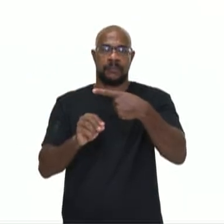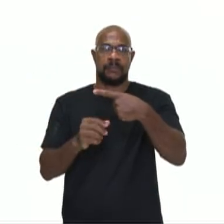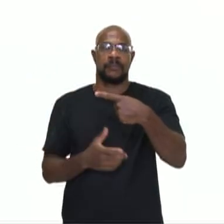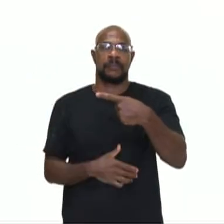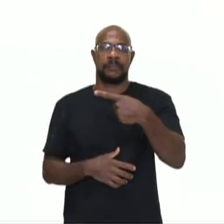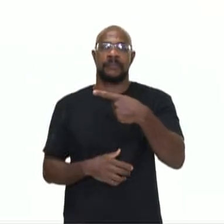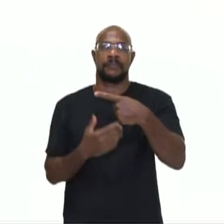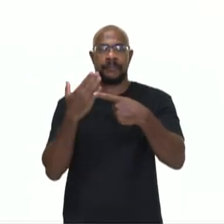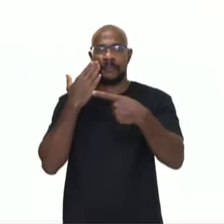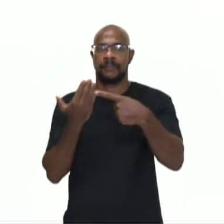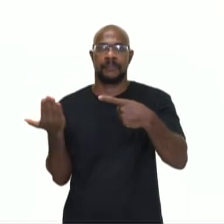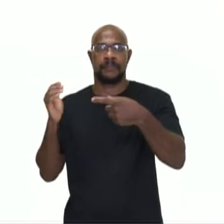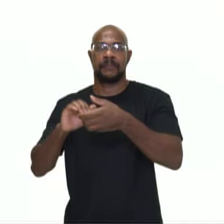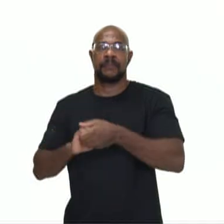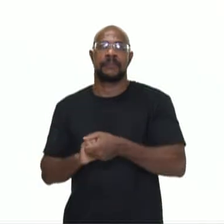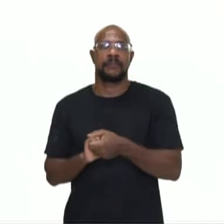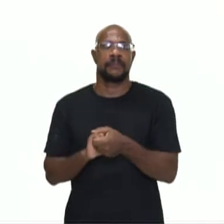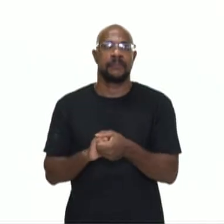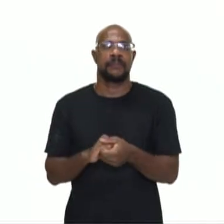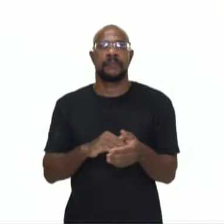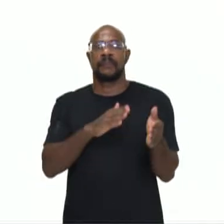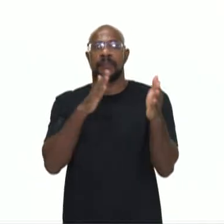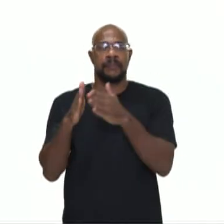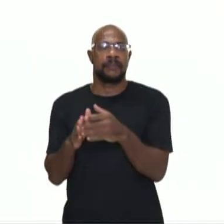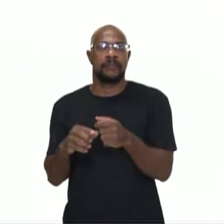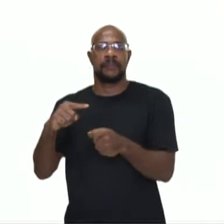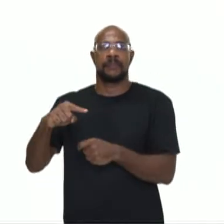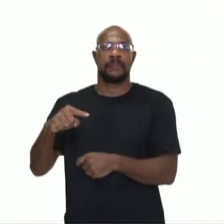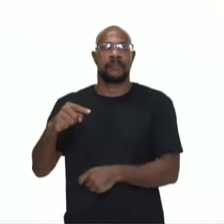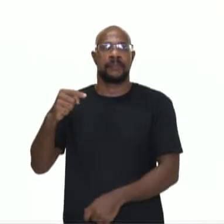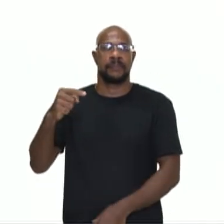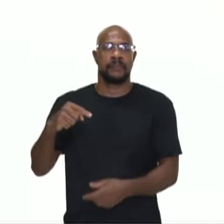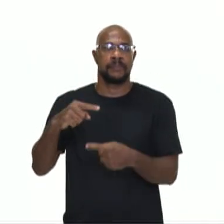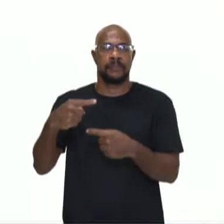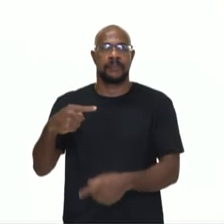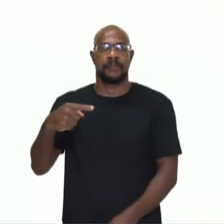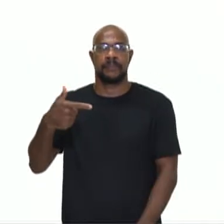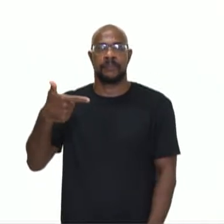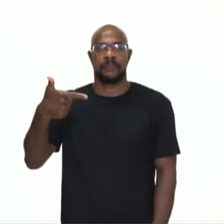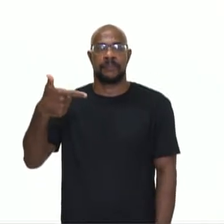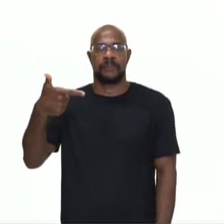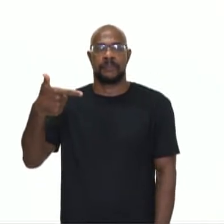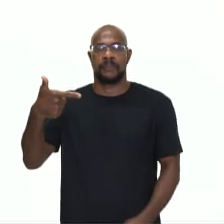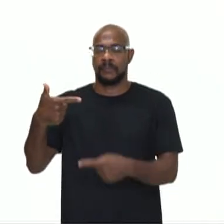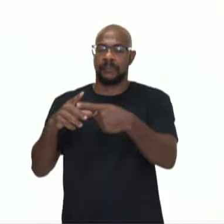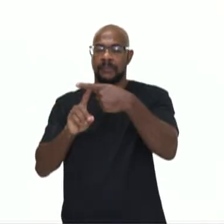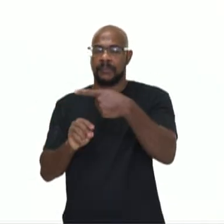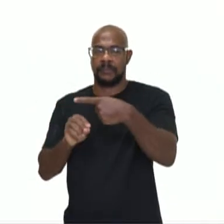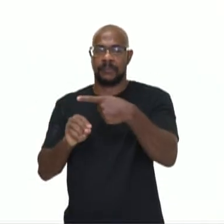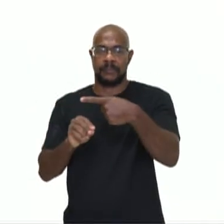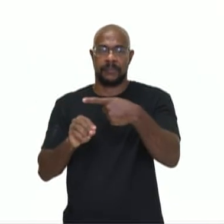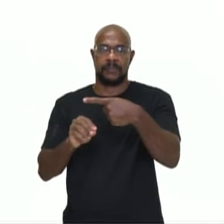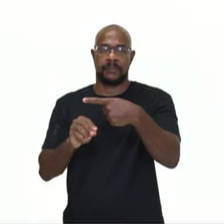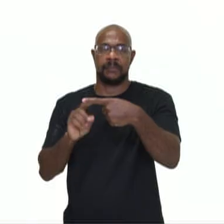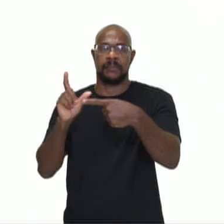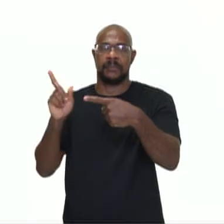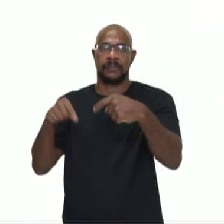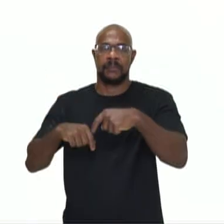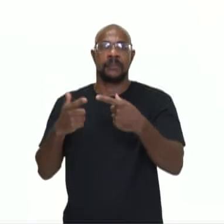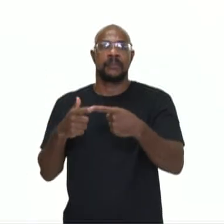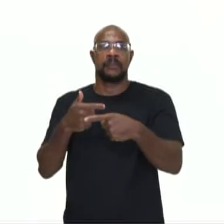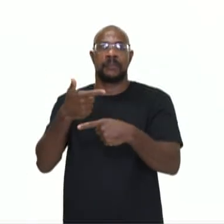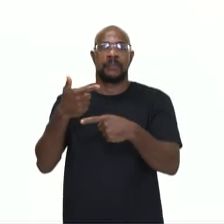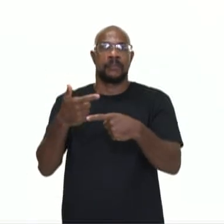depois da vírgula vira o 10. Menos 24 décimos dá para simplificar por 2. Então, 24 por 2 é